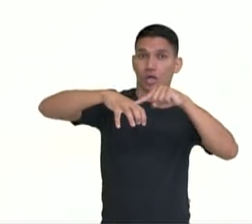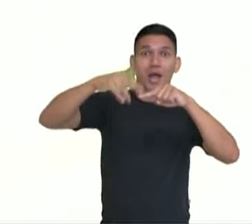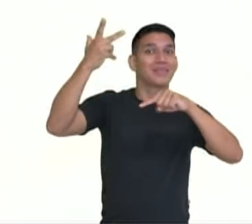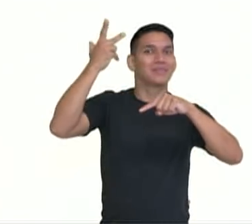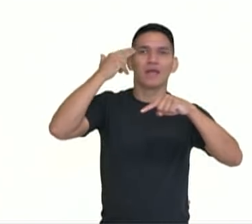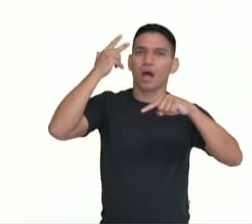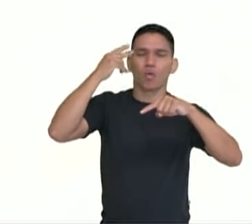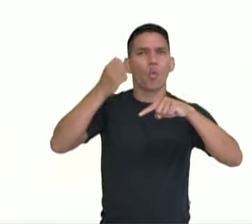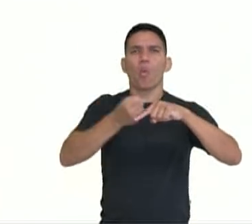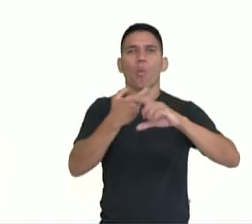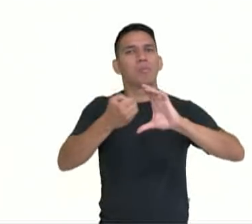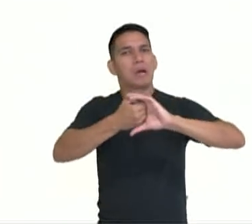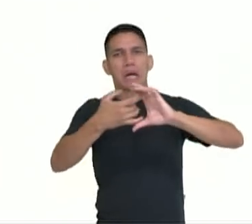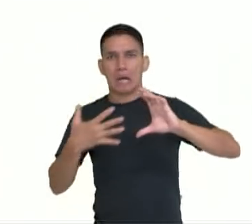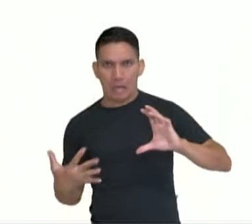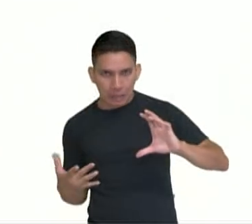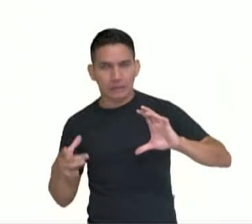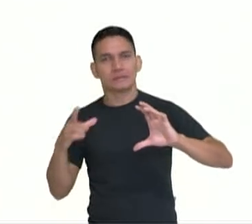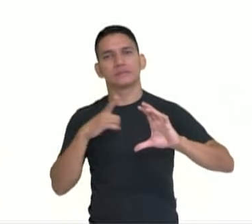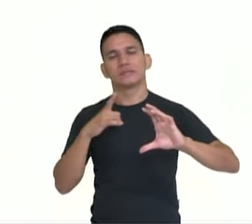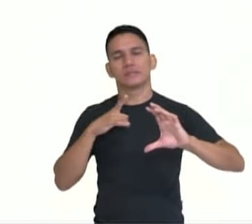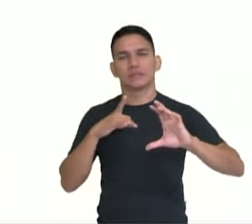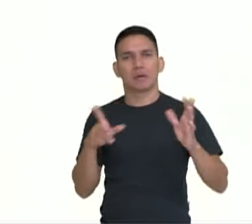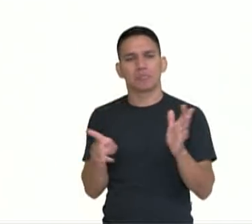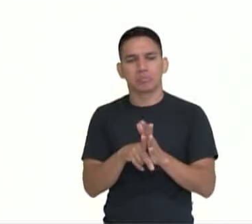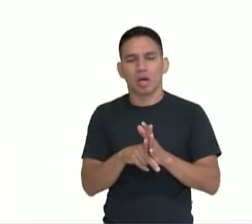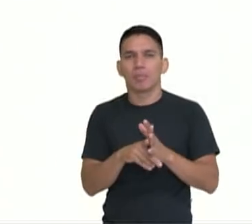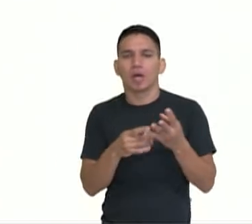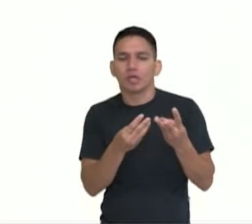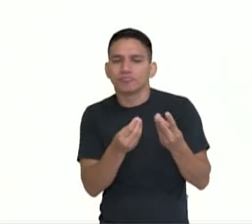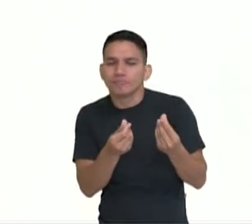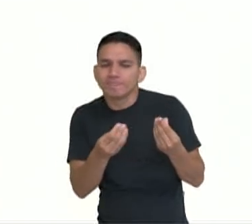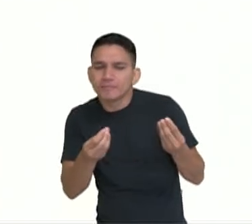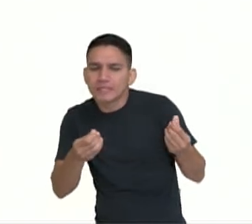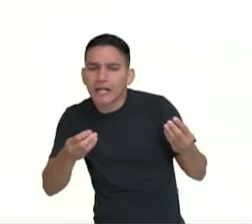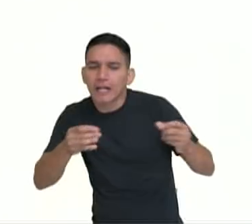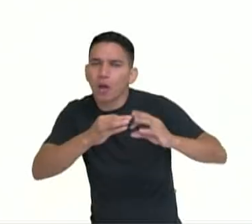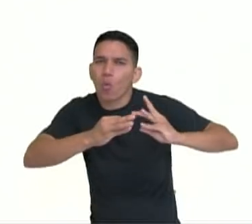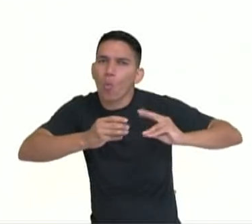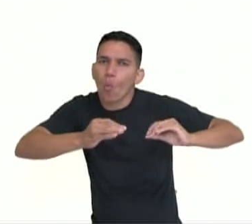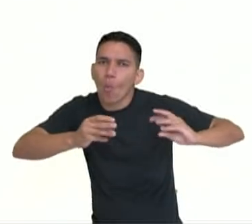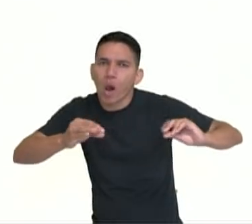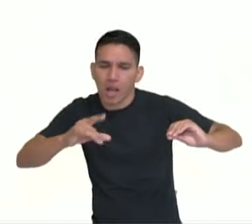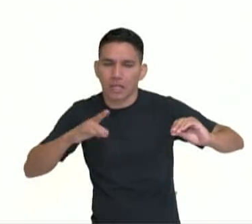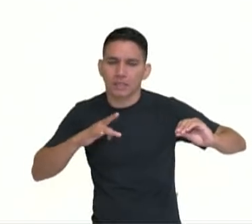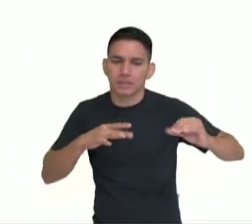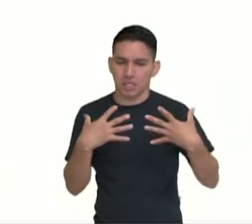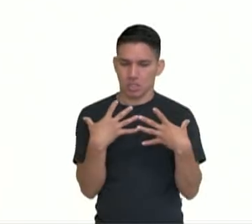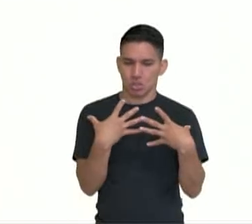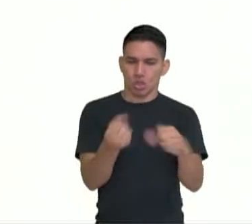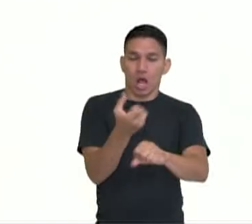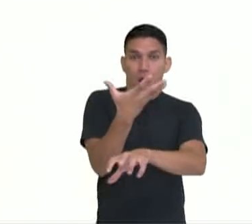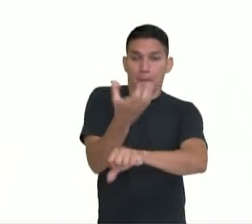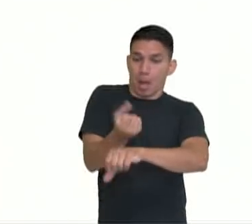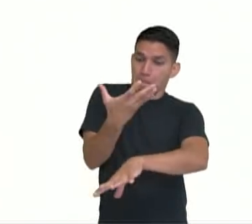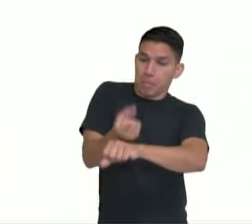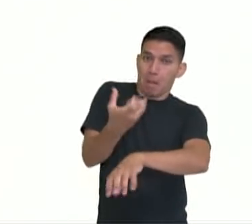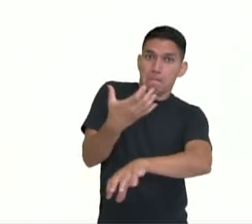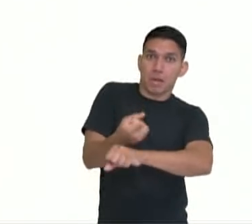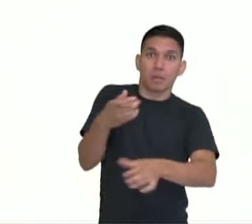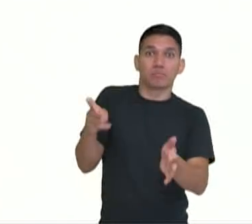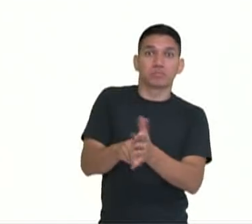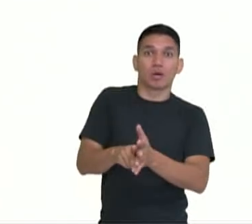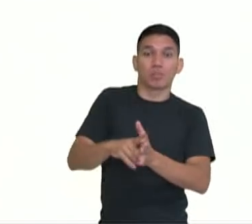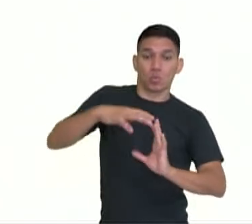tem algumas características lá de minerais que atraem, né? Funcionam como um grande ímã no